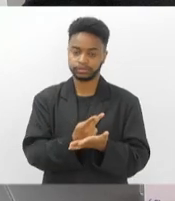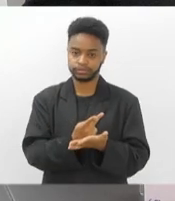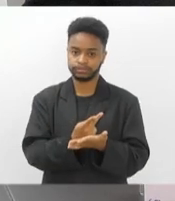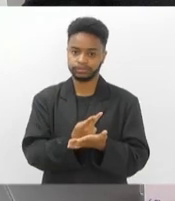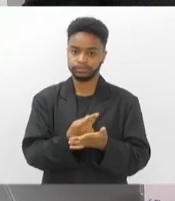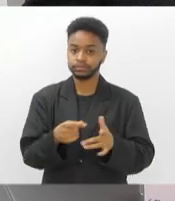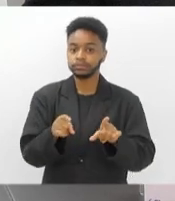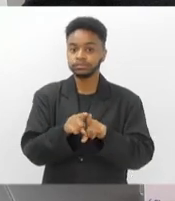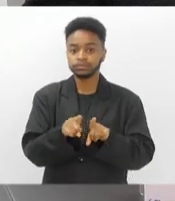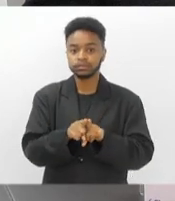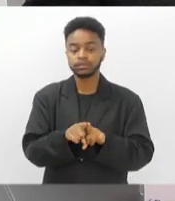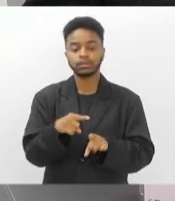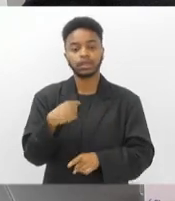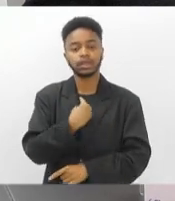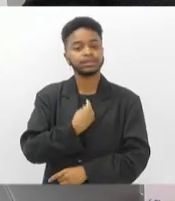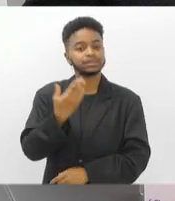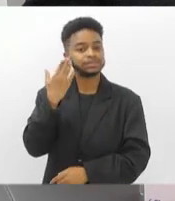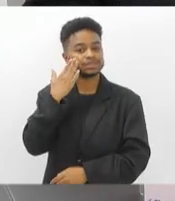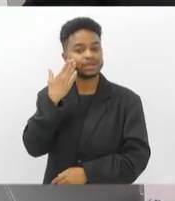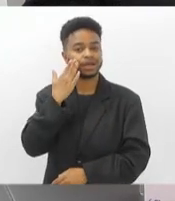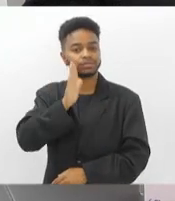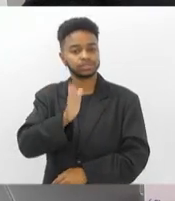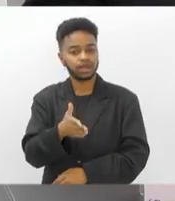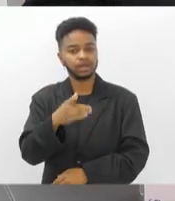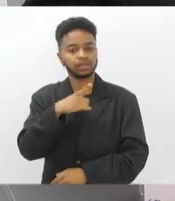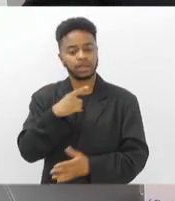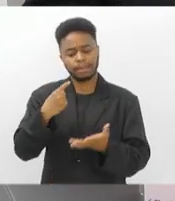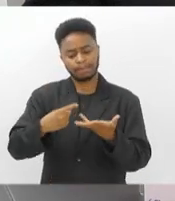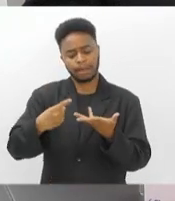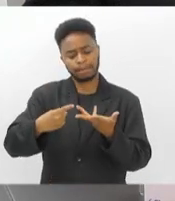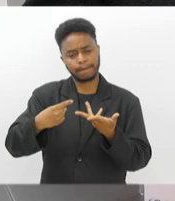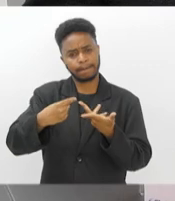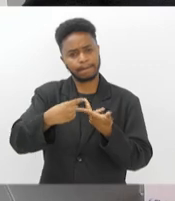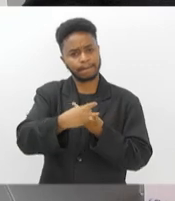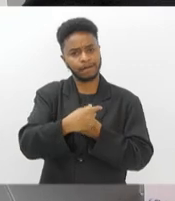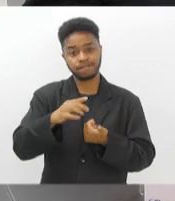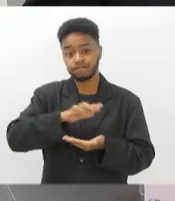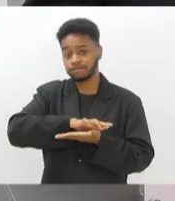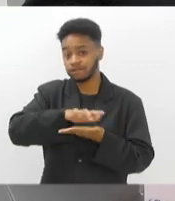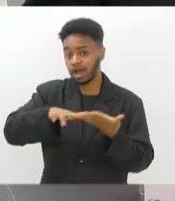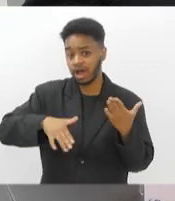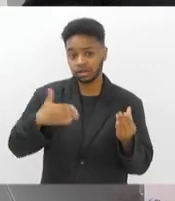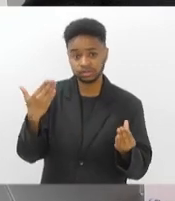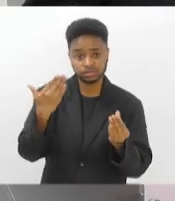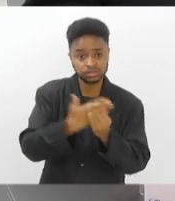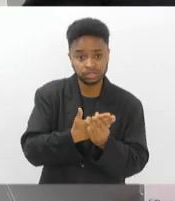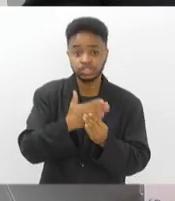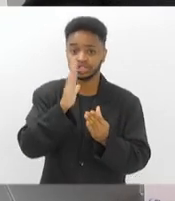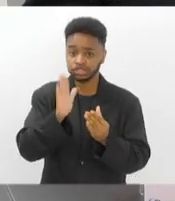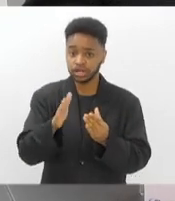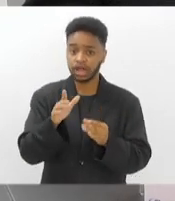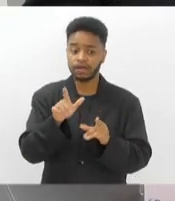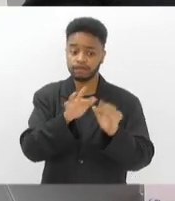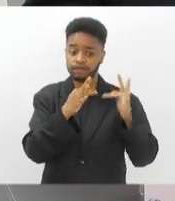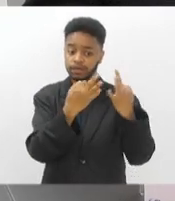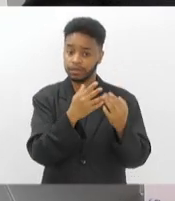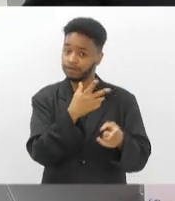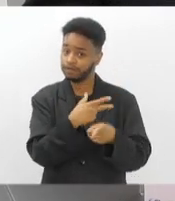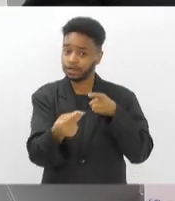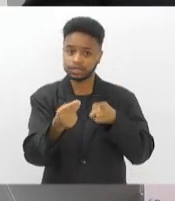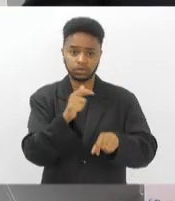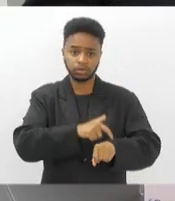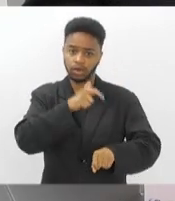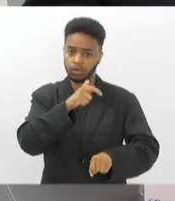sabendo que há inúmeras ações judiciais que dão causa ganha imediata